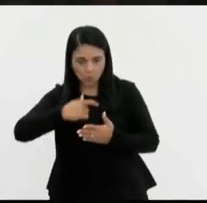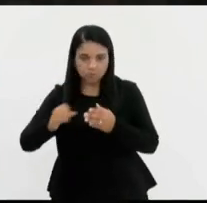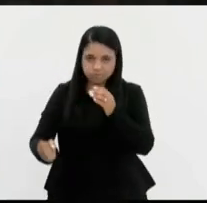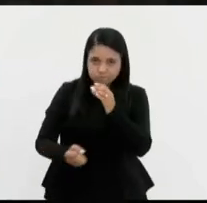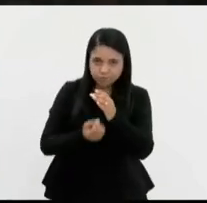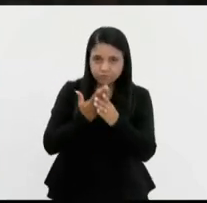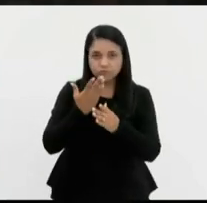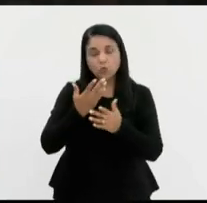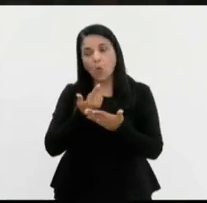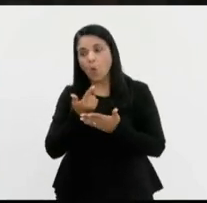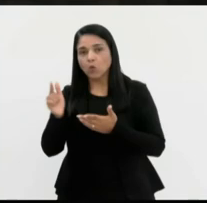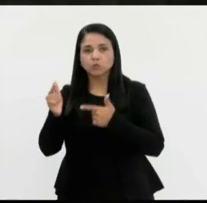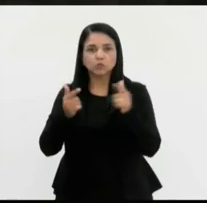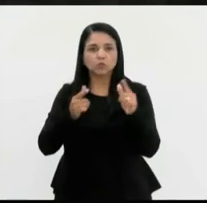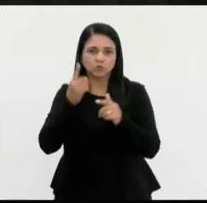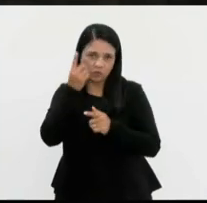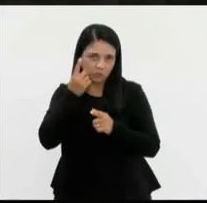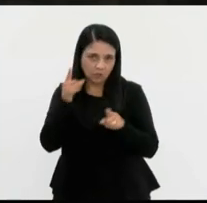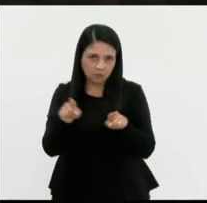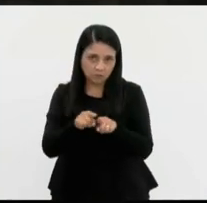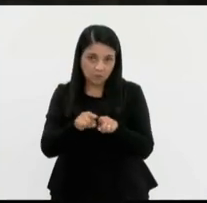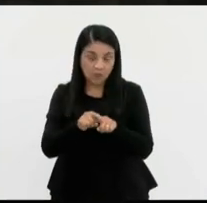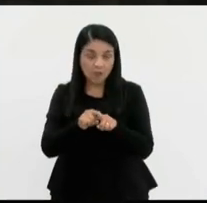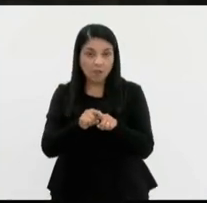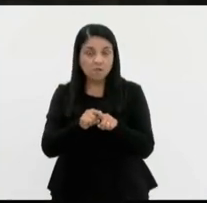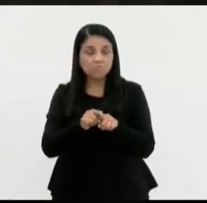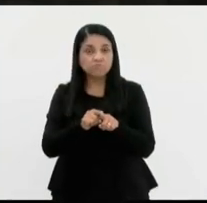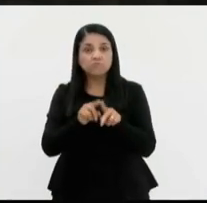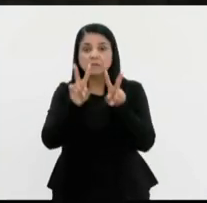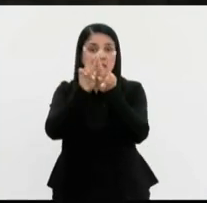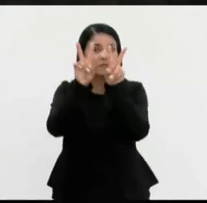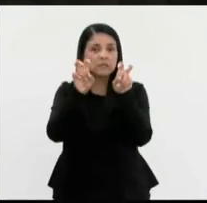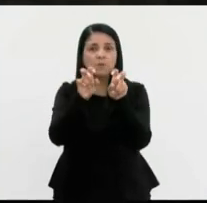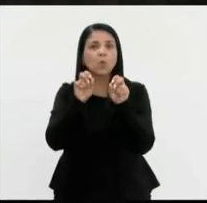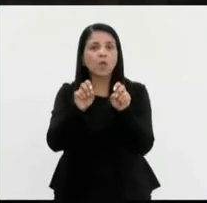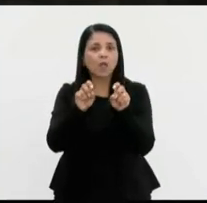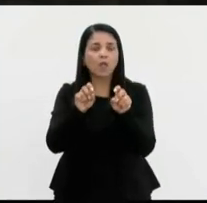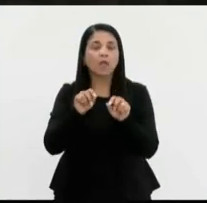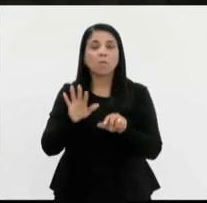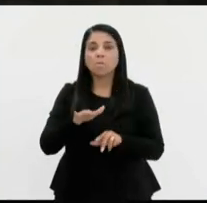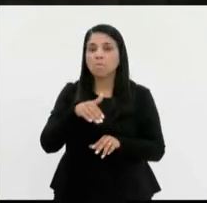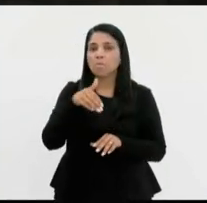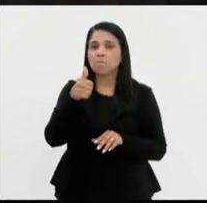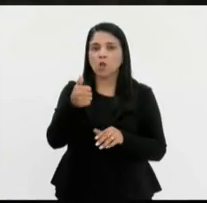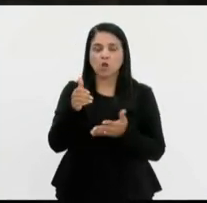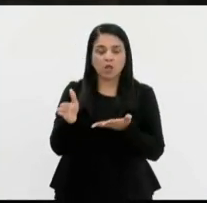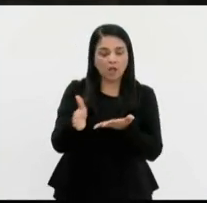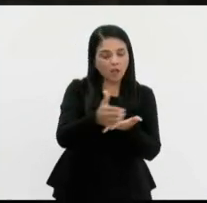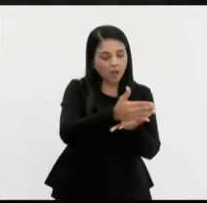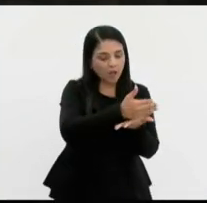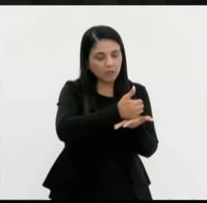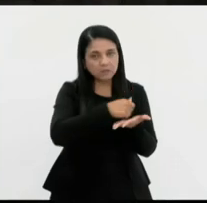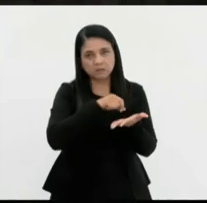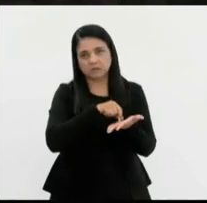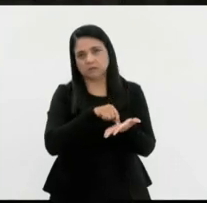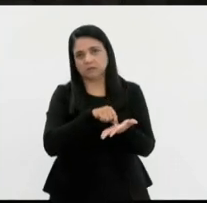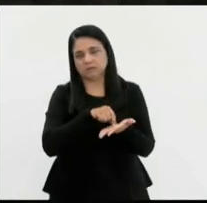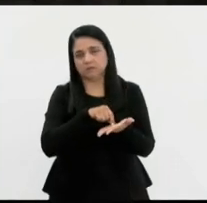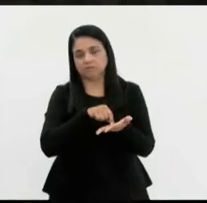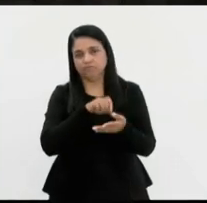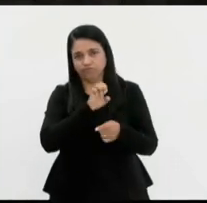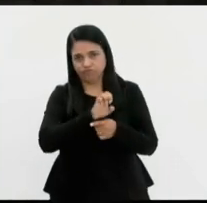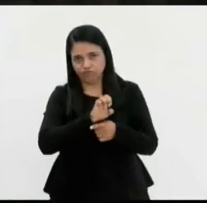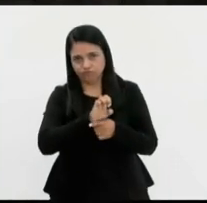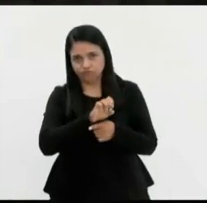não mas que diz respeitam melhoria da nossa receita e ao mesmo tempo um